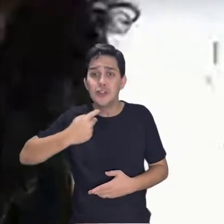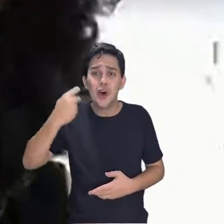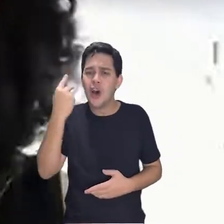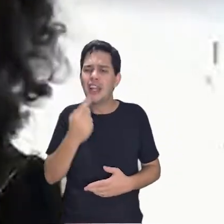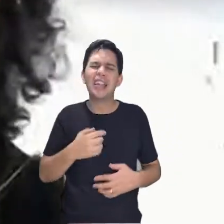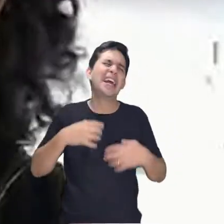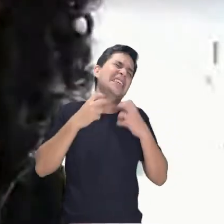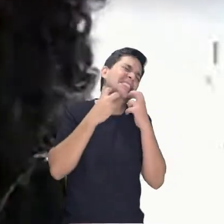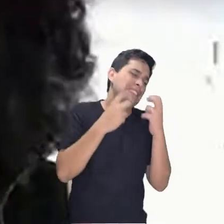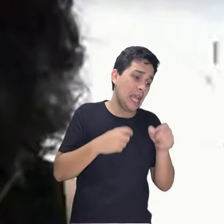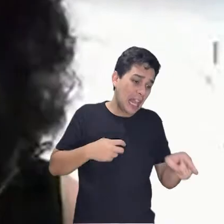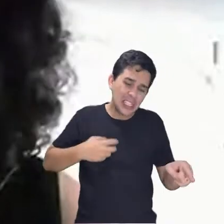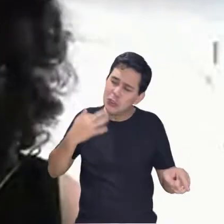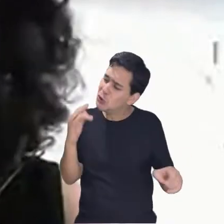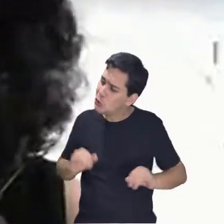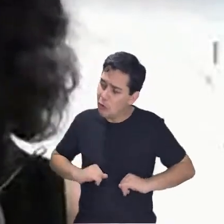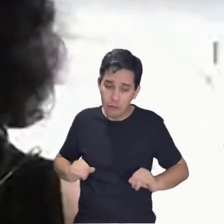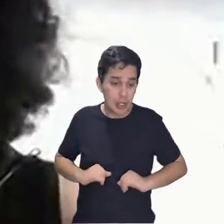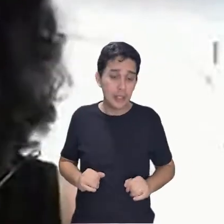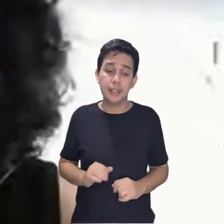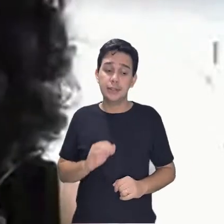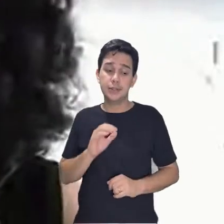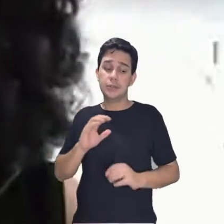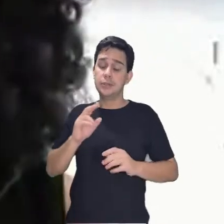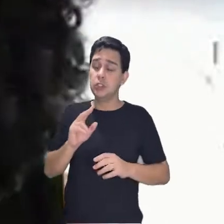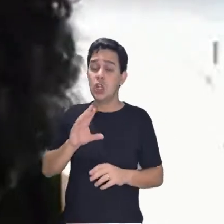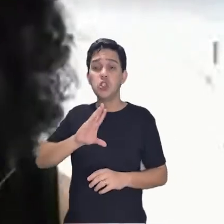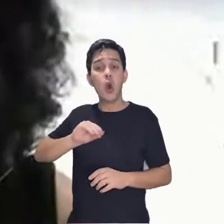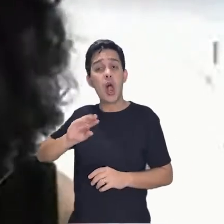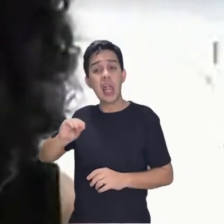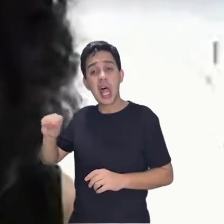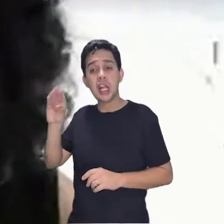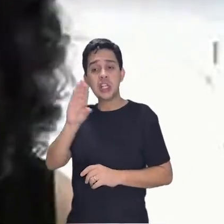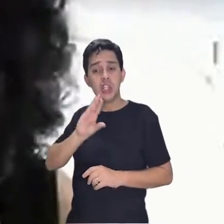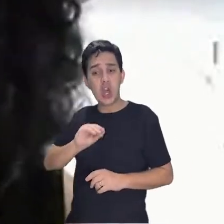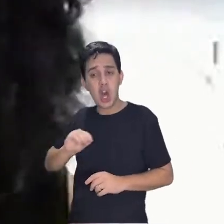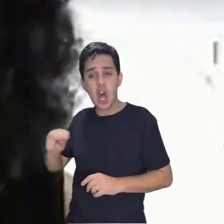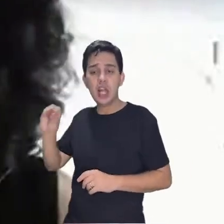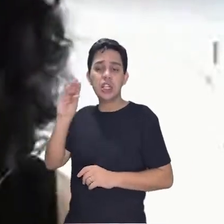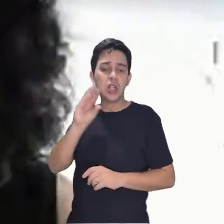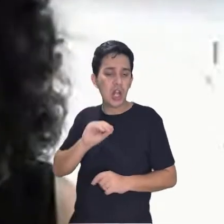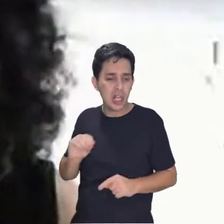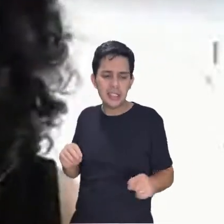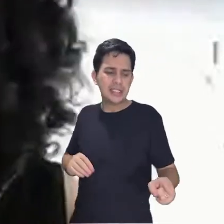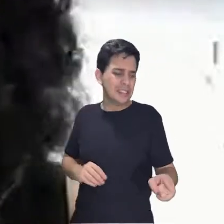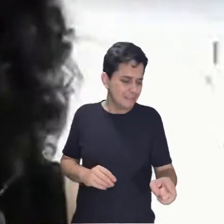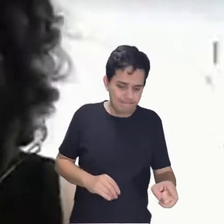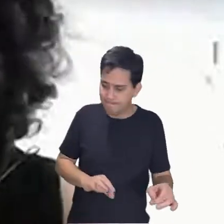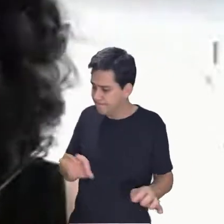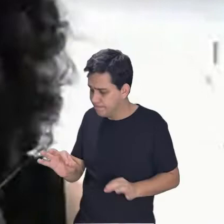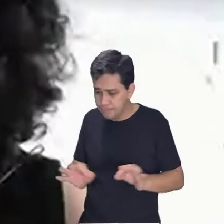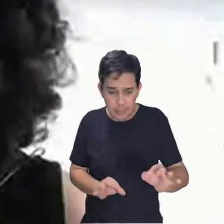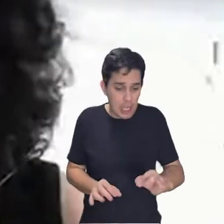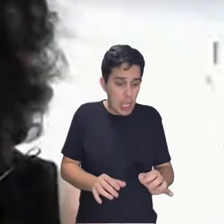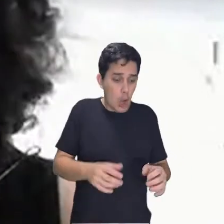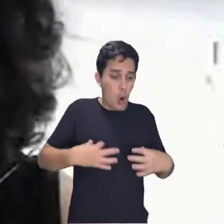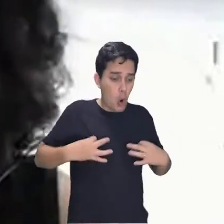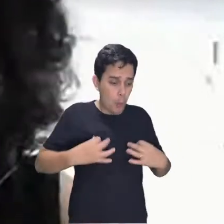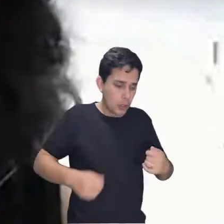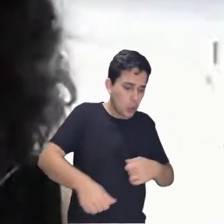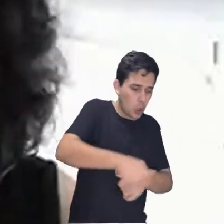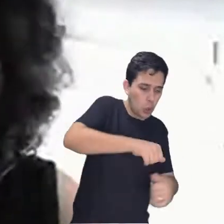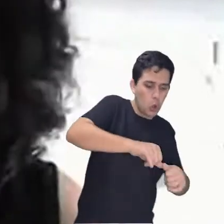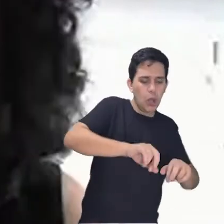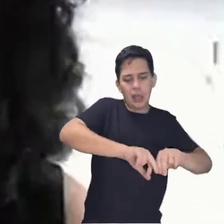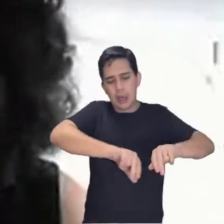que também tomar algumas medidas como esconder algumas coisas, trocar a roupa da vítima enquanto ela agonizava e só depois chamaram o